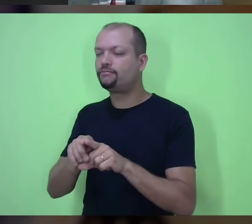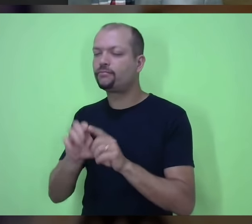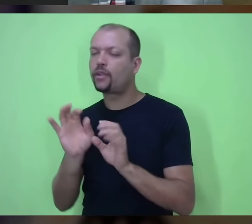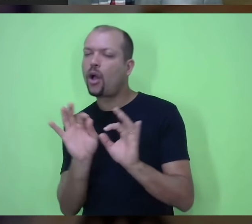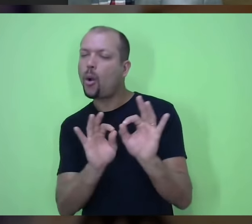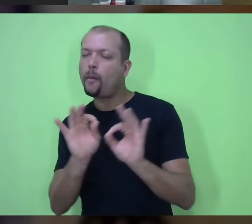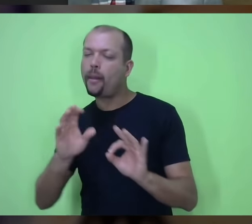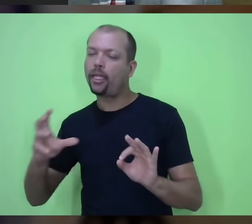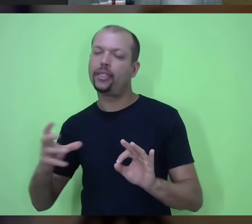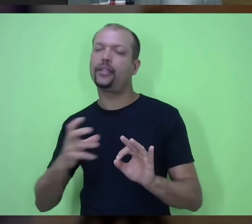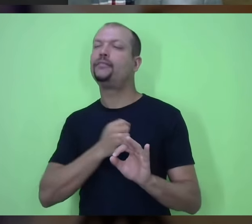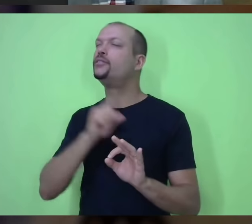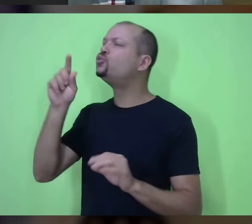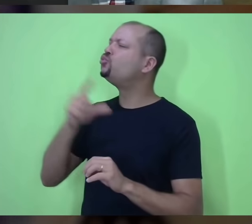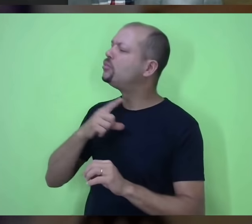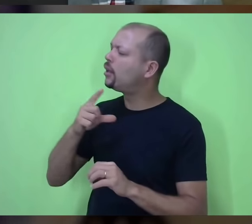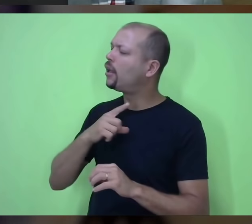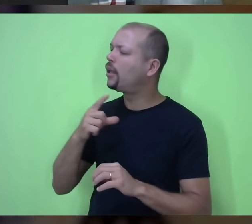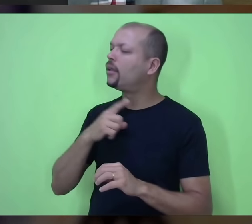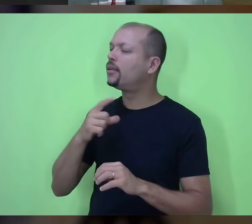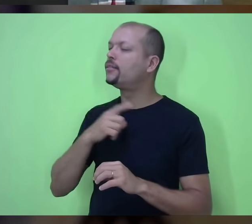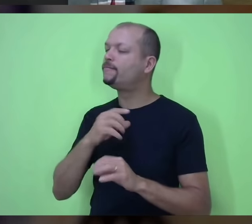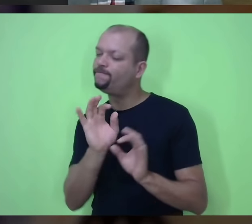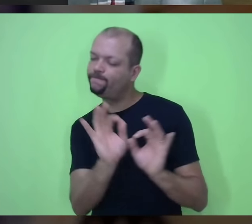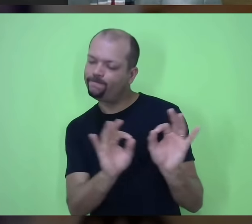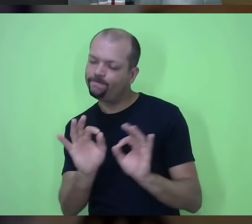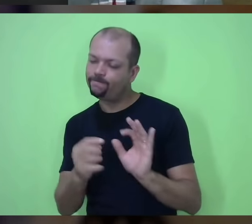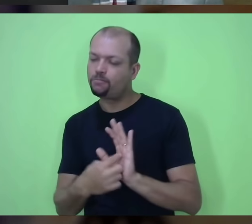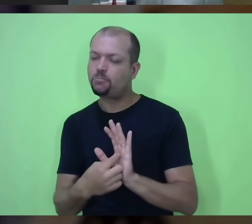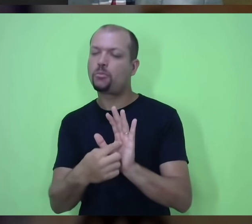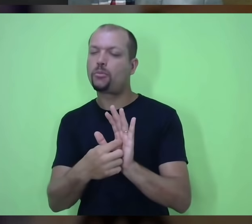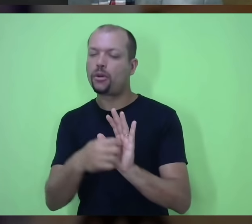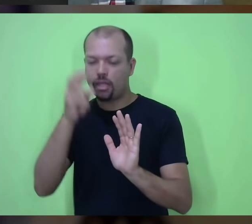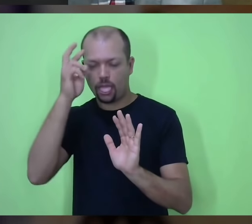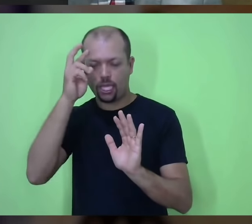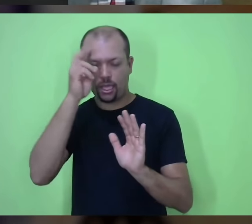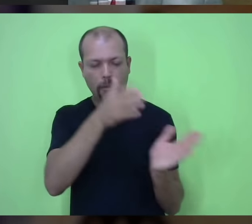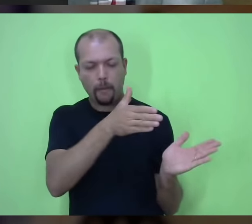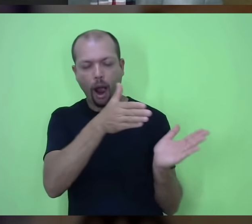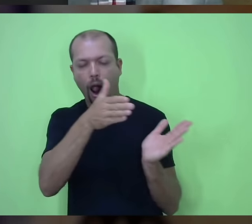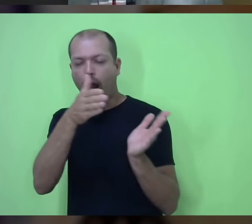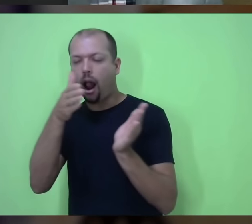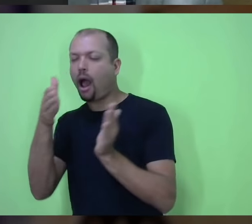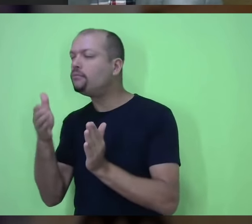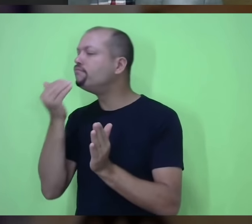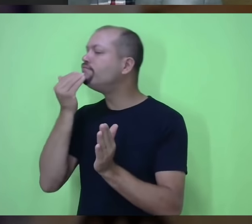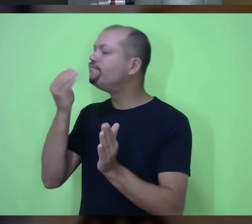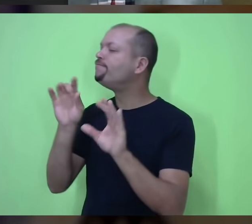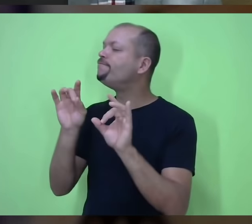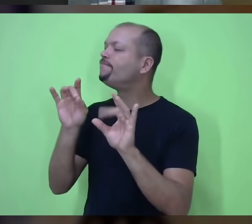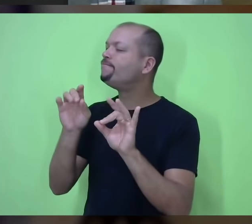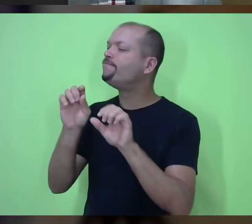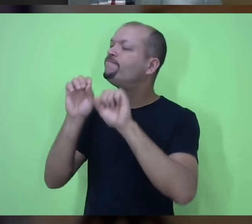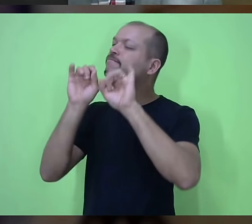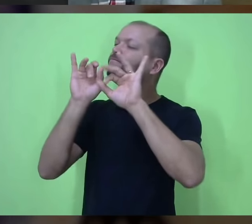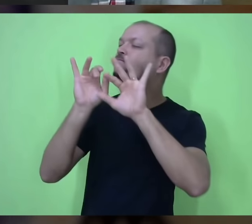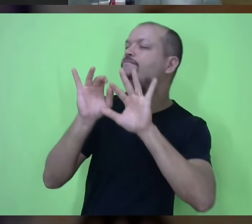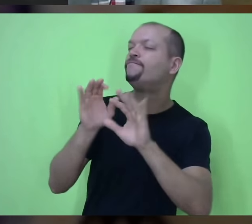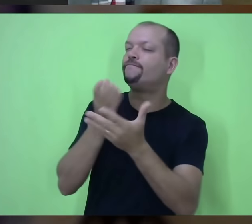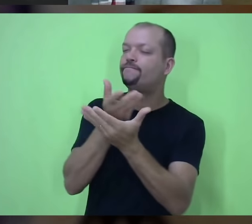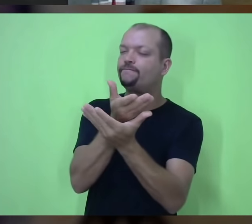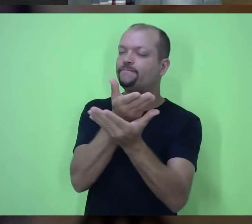da redenção que tu tens de maneira grandiosa, desdobrada ao longo da história. Pedimos em especial para que o Senhor possa